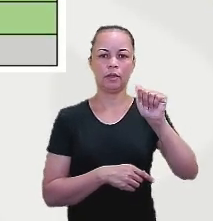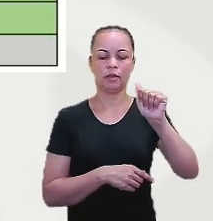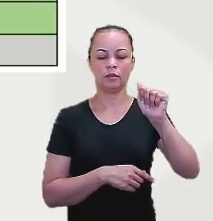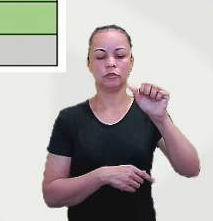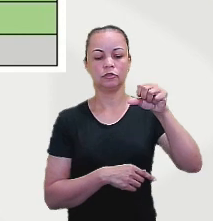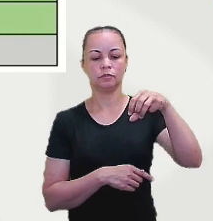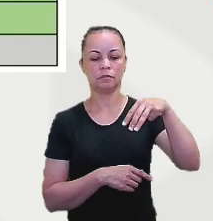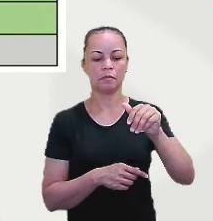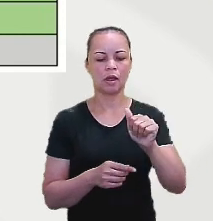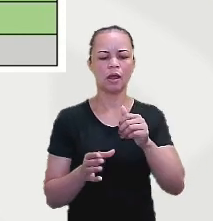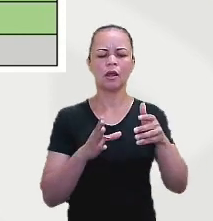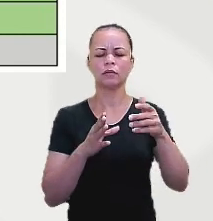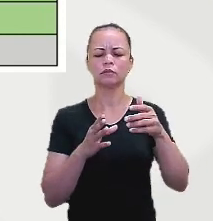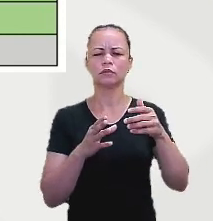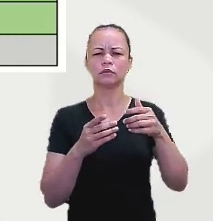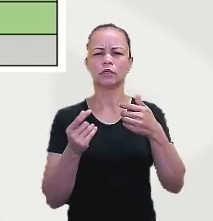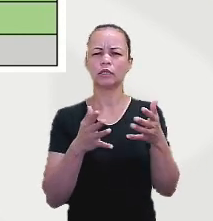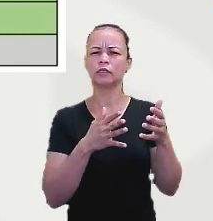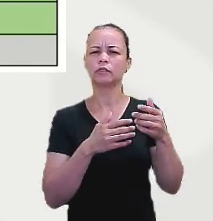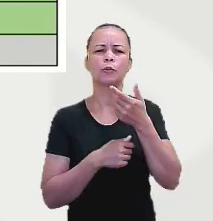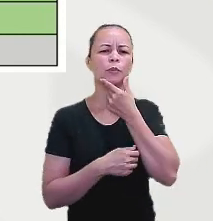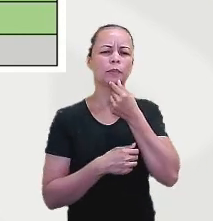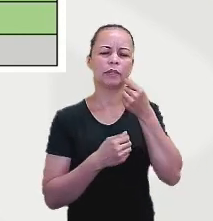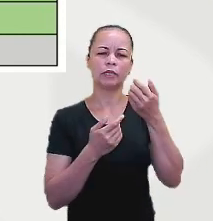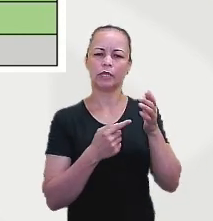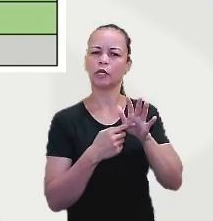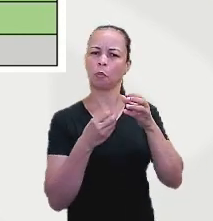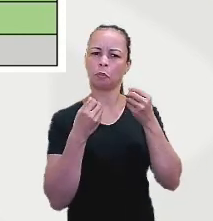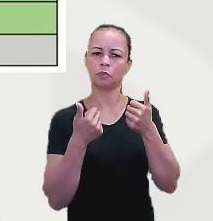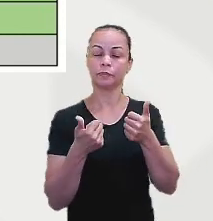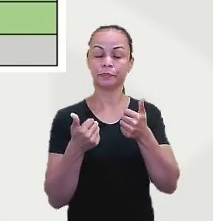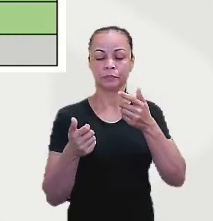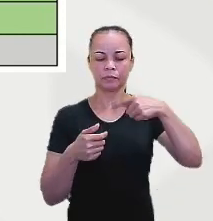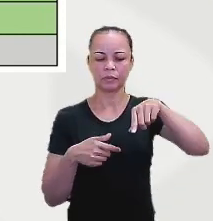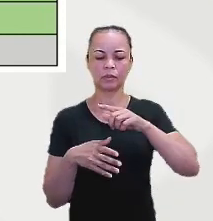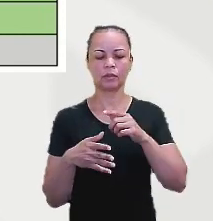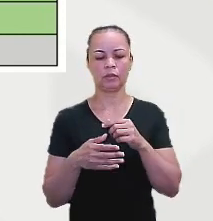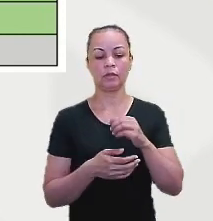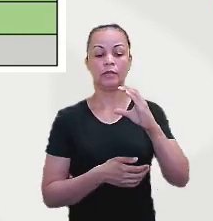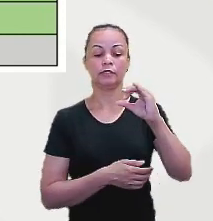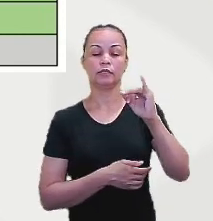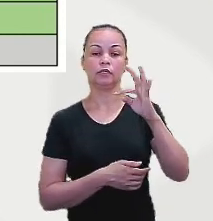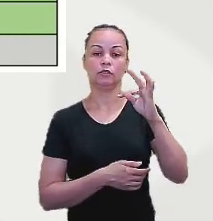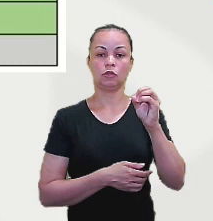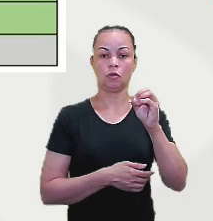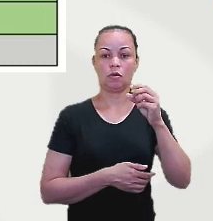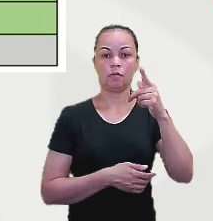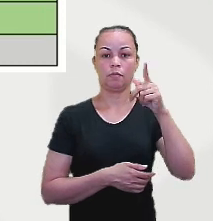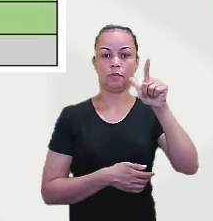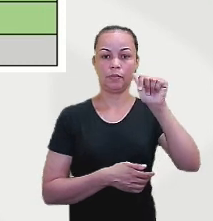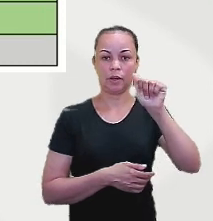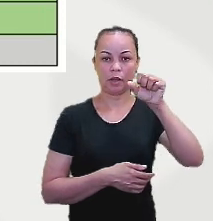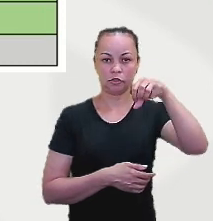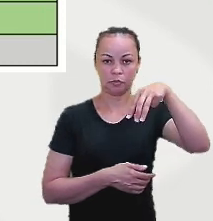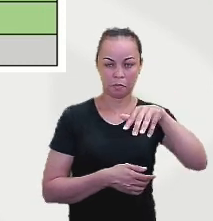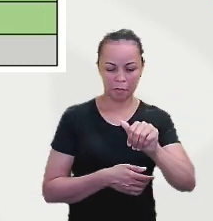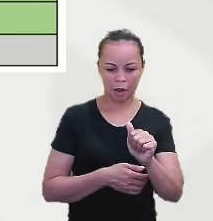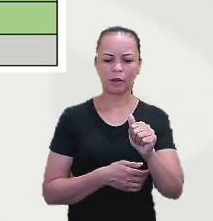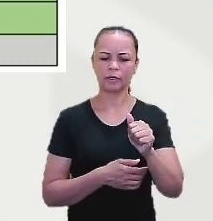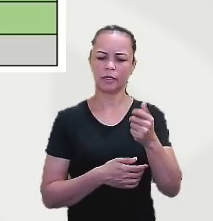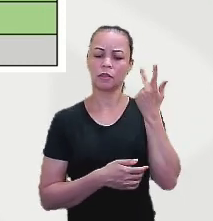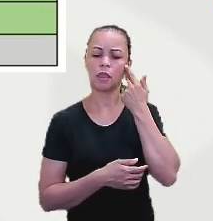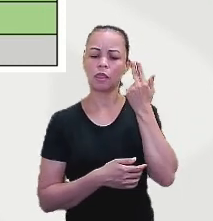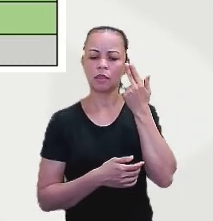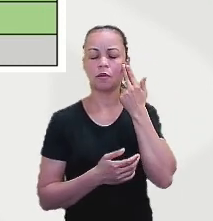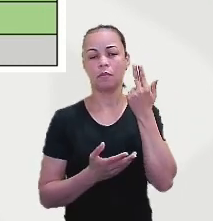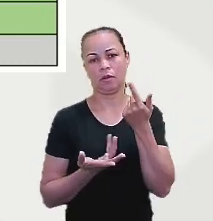produção é perfeita. Adriano, ele é show de bola. Então, vamos lá agora para onde? O citoplasma. Também é uma estrutura que você percebe que é comum. Ou seja,